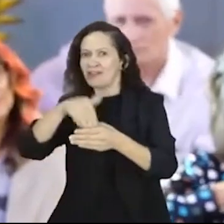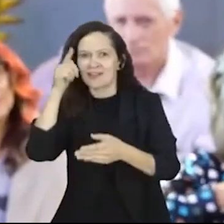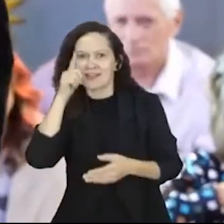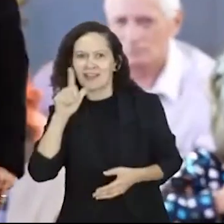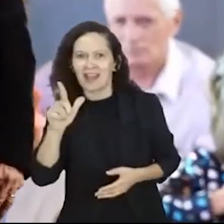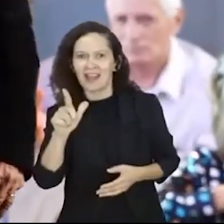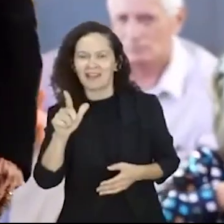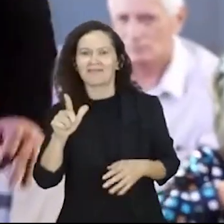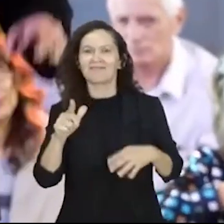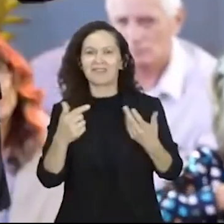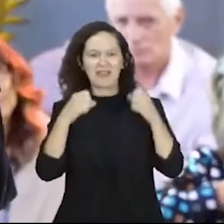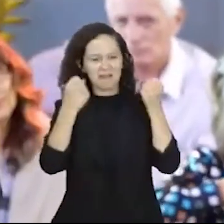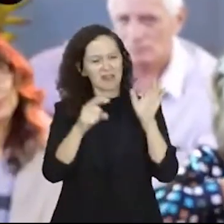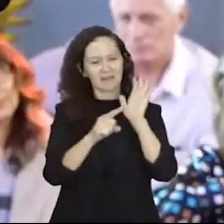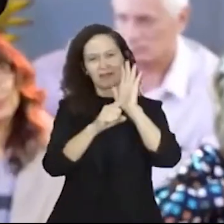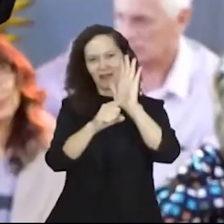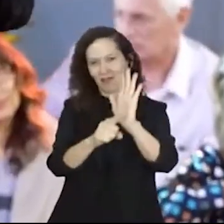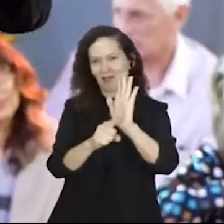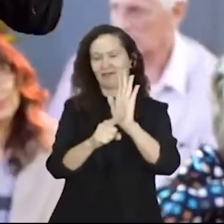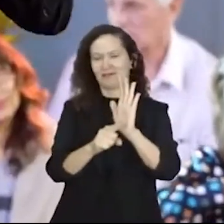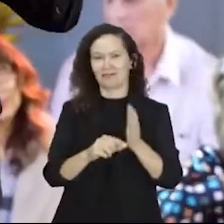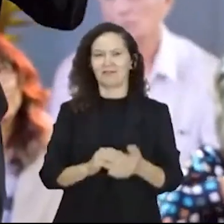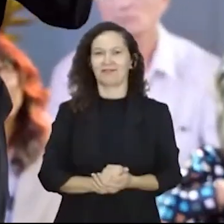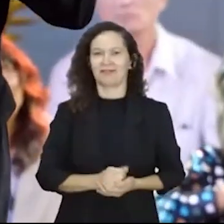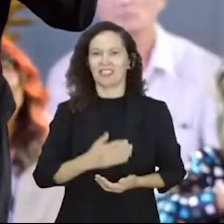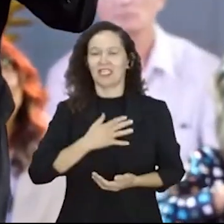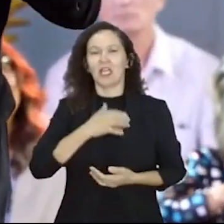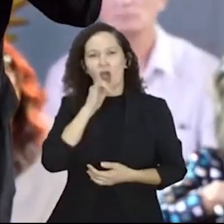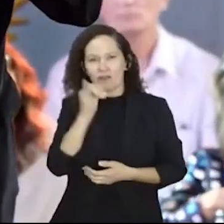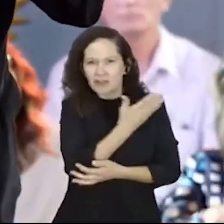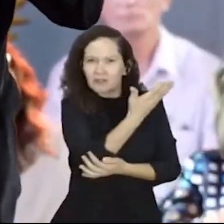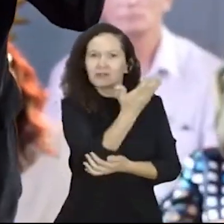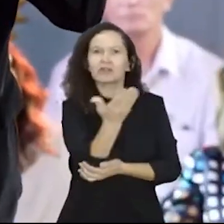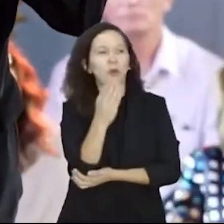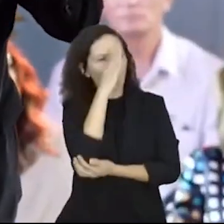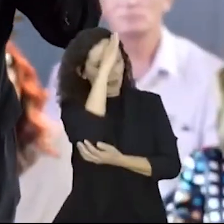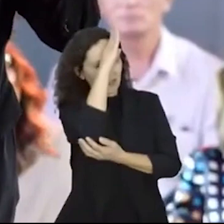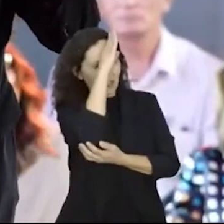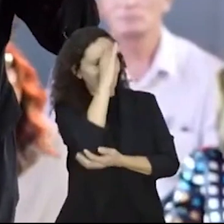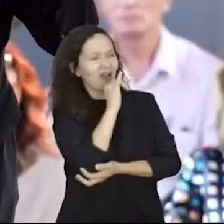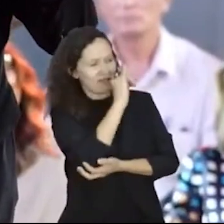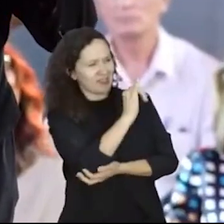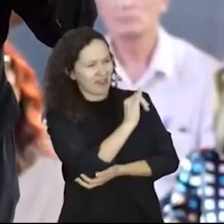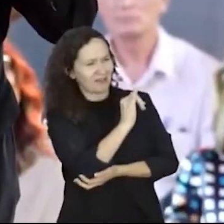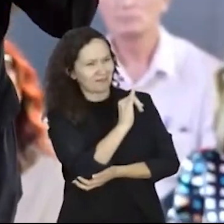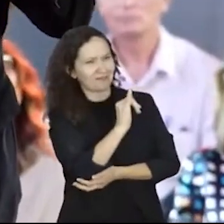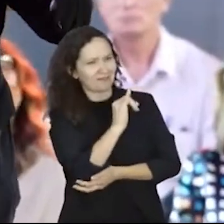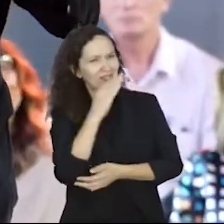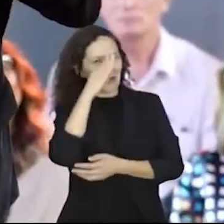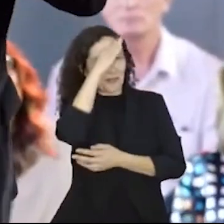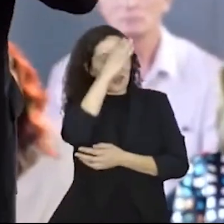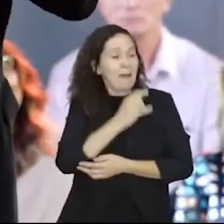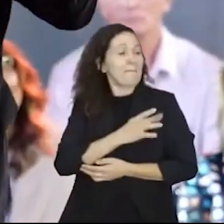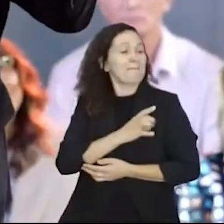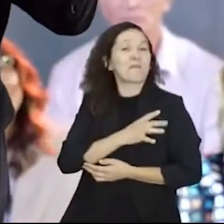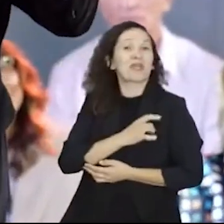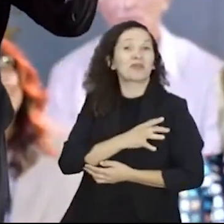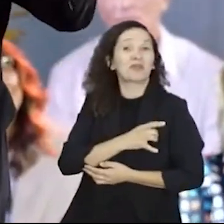ajudar. Eu quero dizer pro Bolsonaro, seguido Bolsonaro, o Bolsonaro morre de medo. Ele morre.